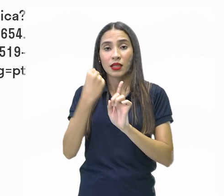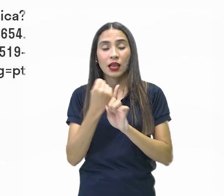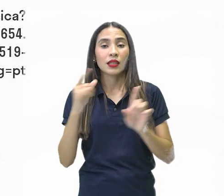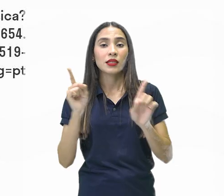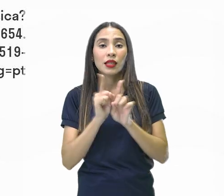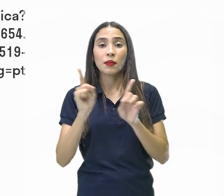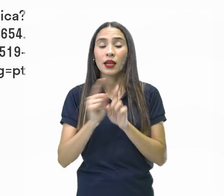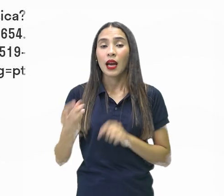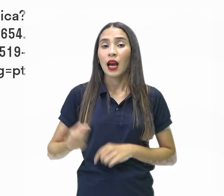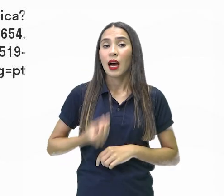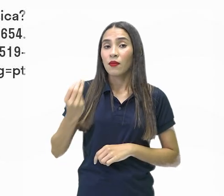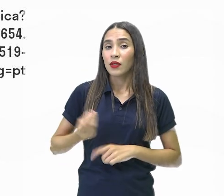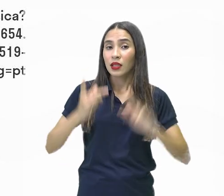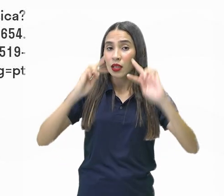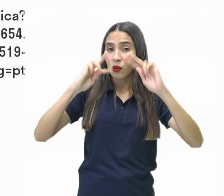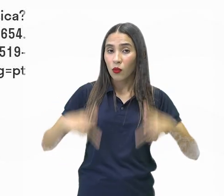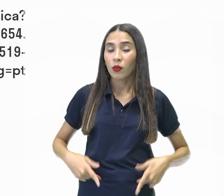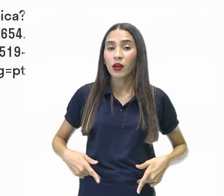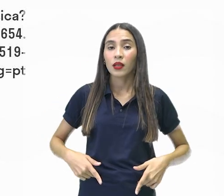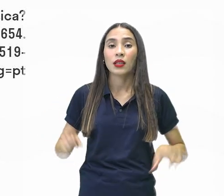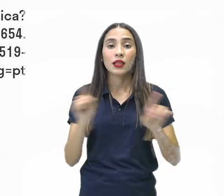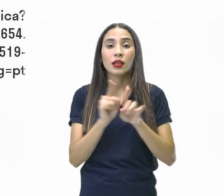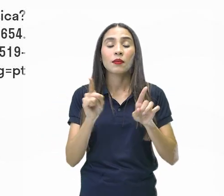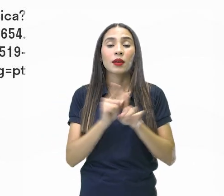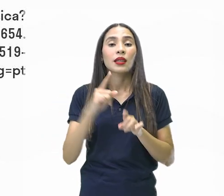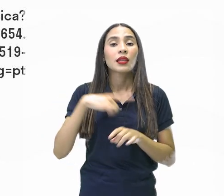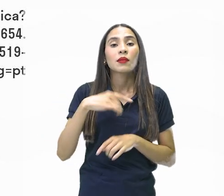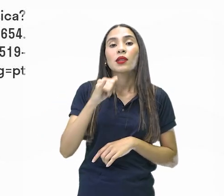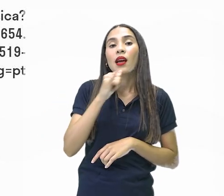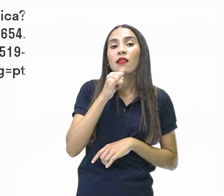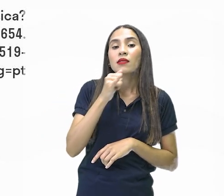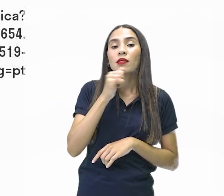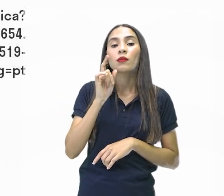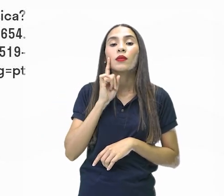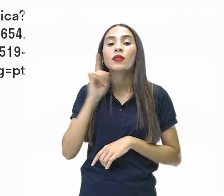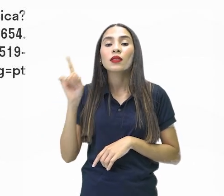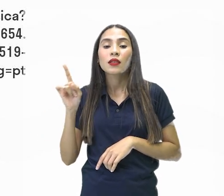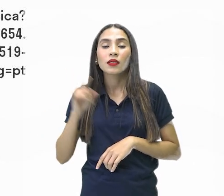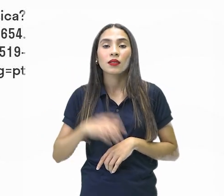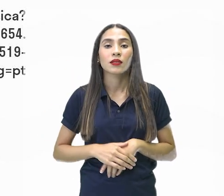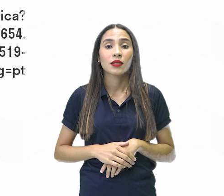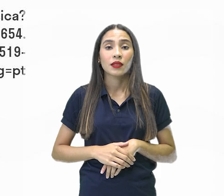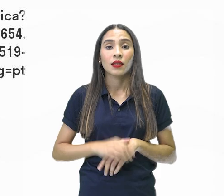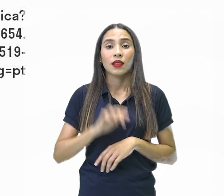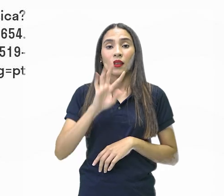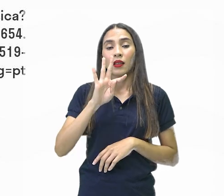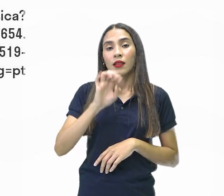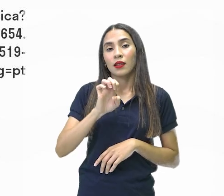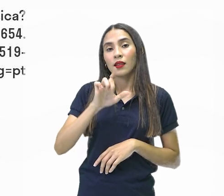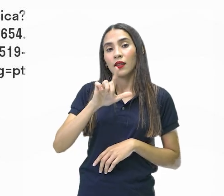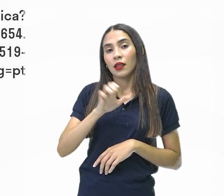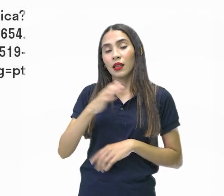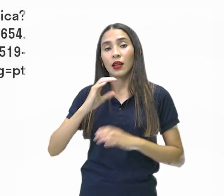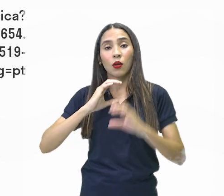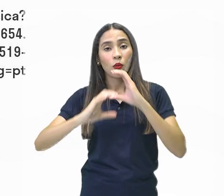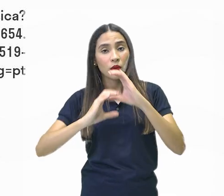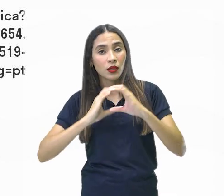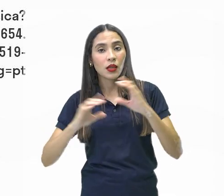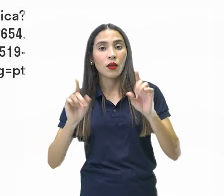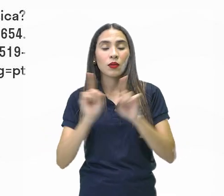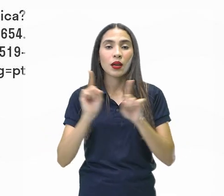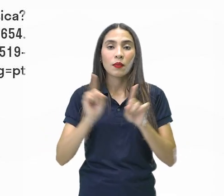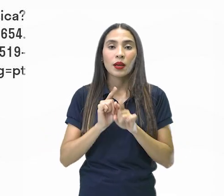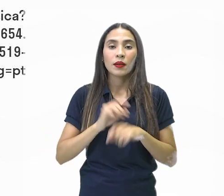para facilitar a vida humana. Nós temos aí, como exemplo, a questão das telecomunicações,